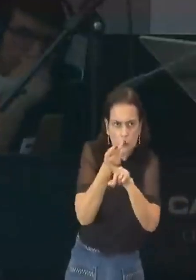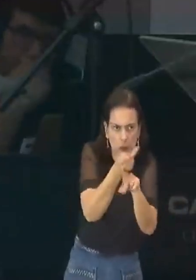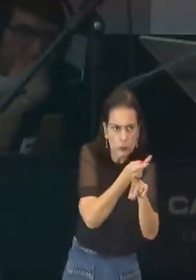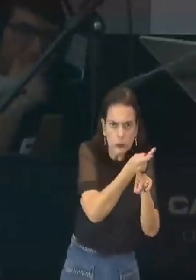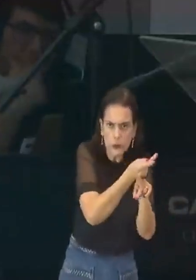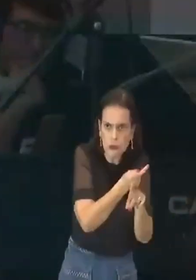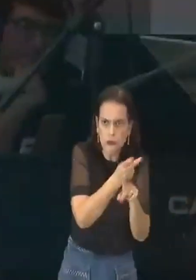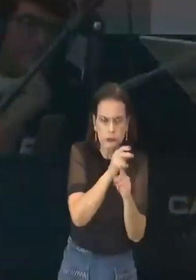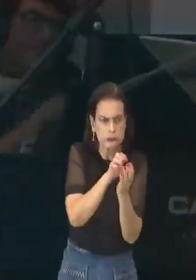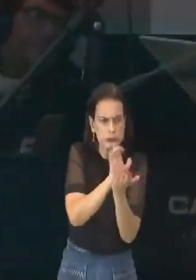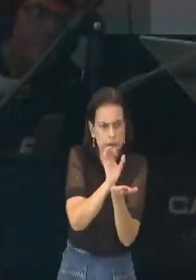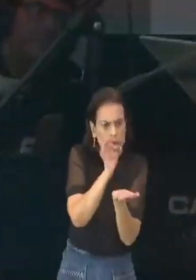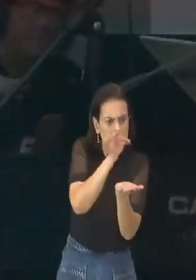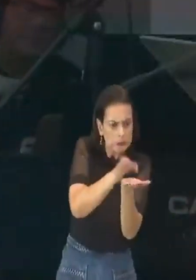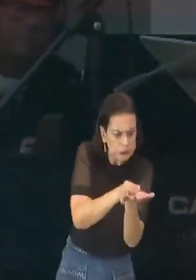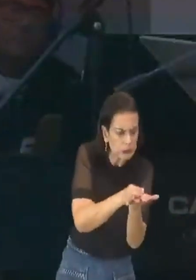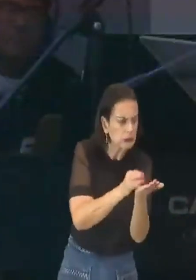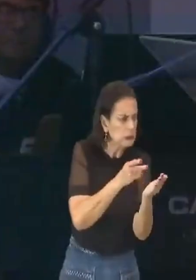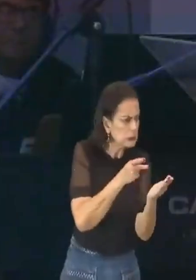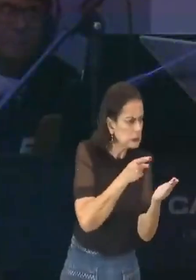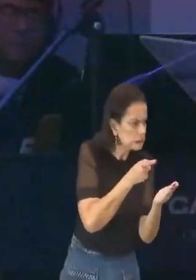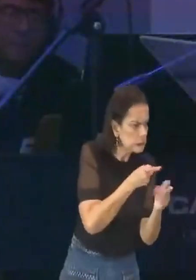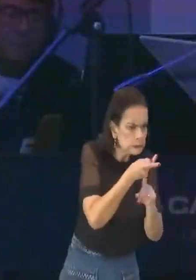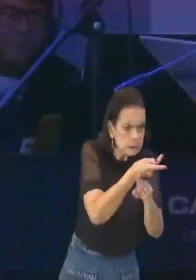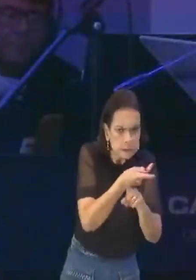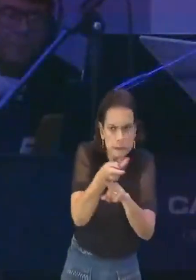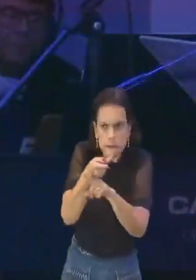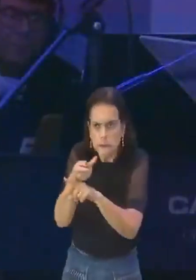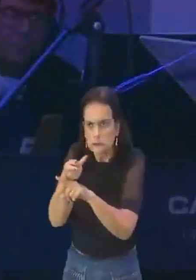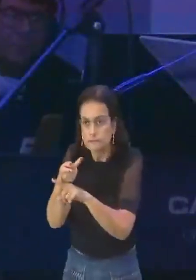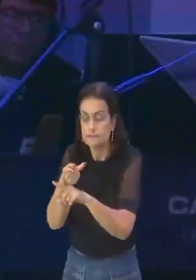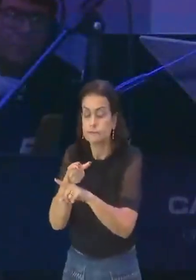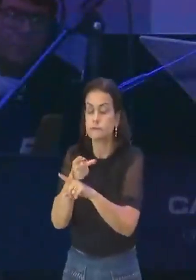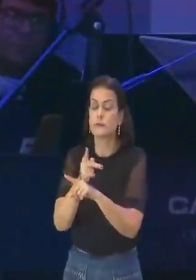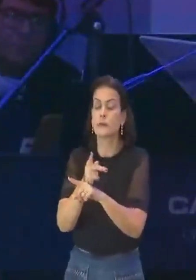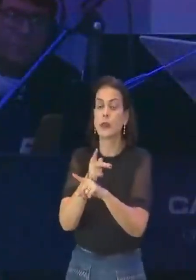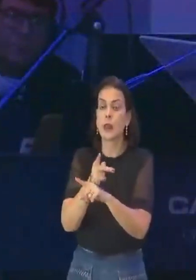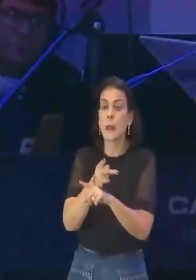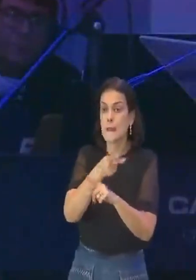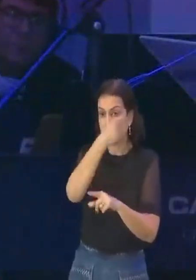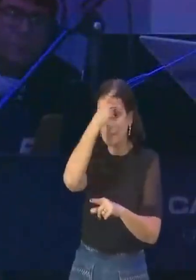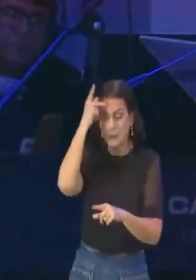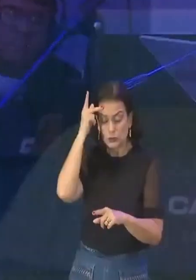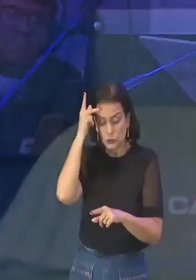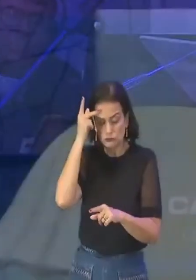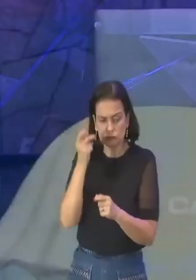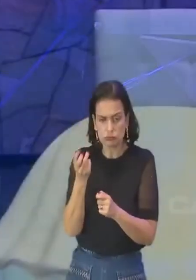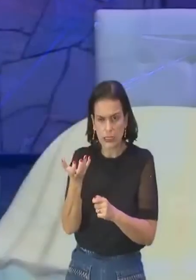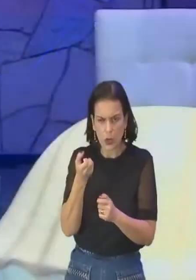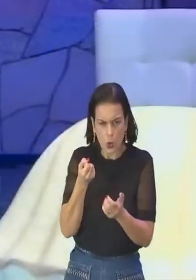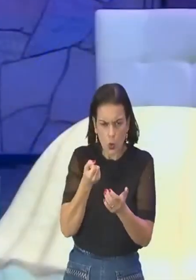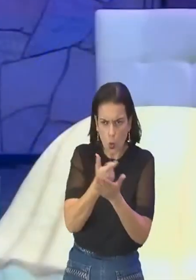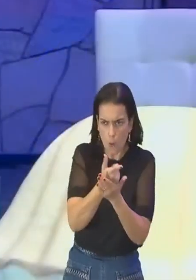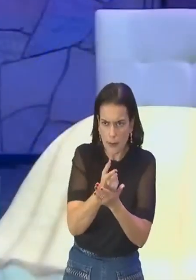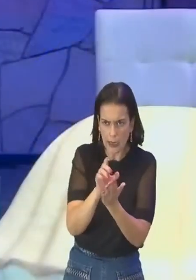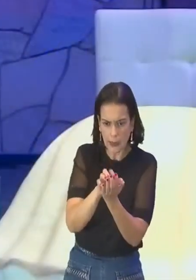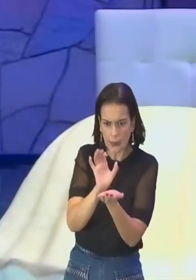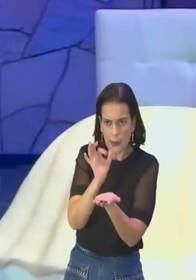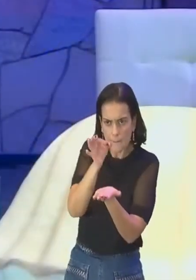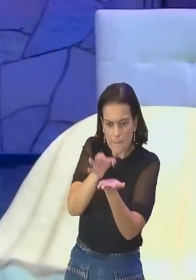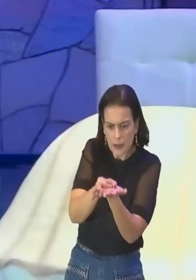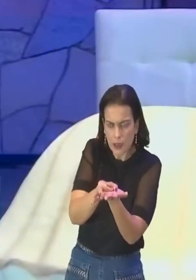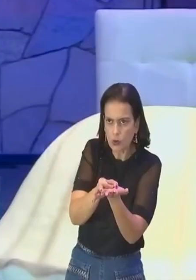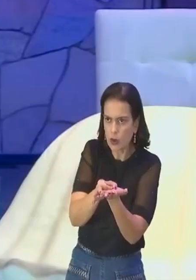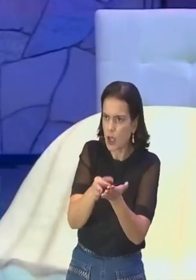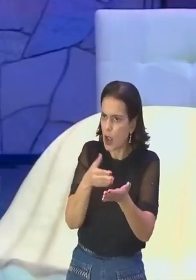E ele destaca que quando o comerciante resolve comprar a pérola, não era uma